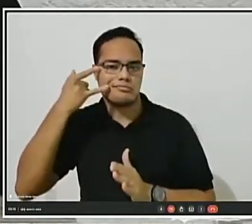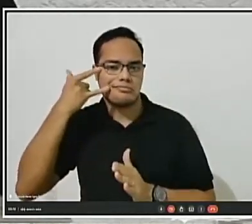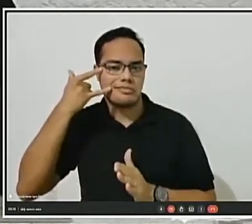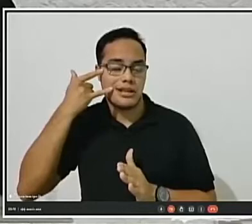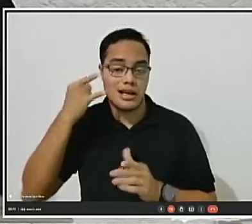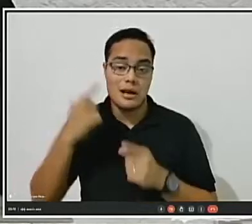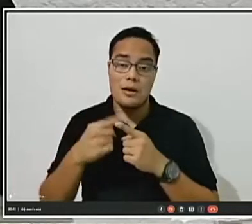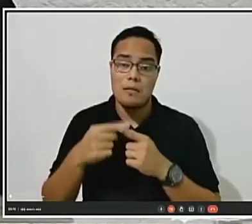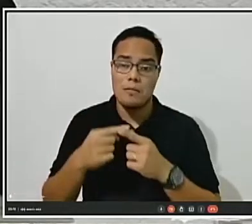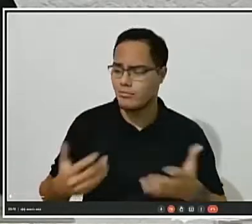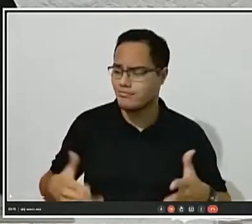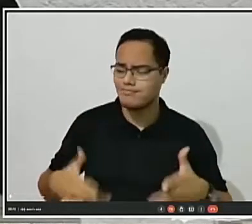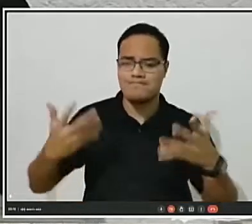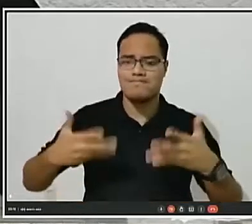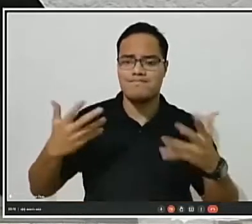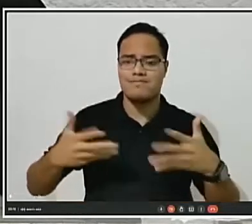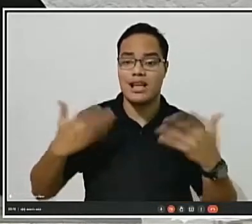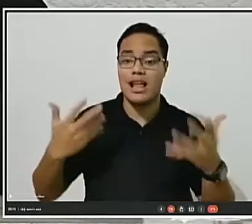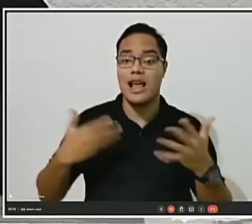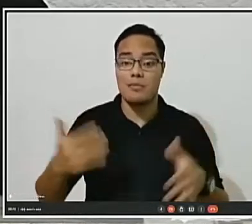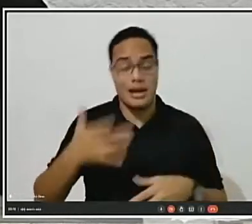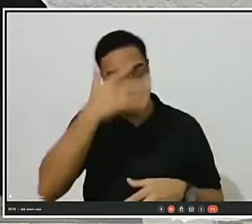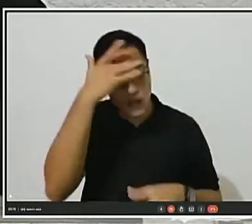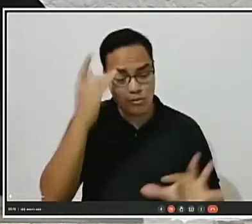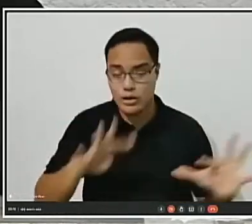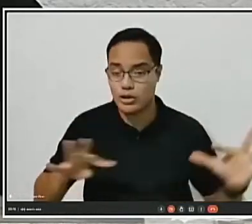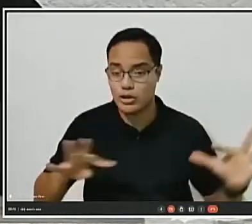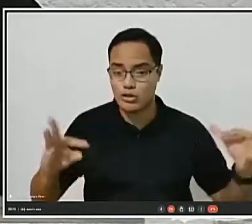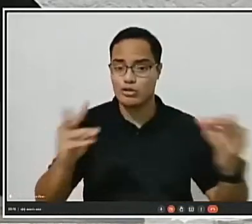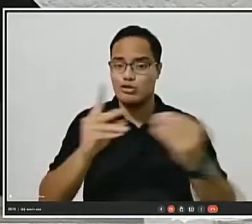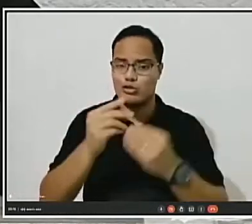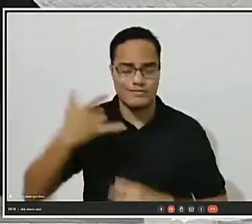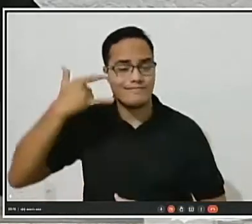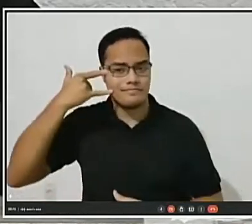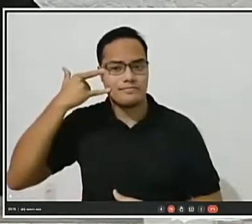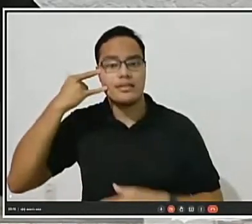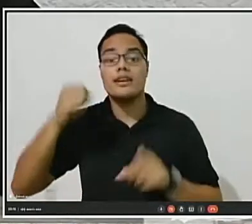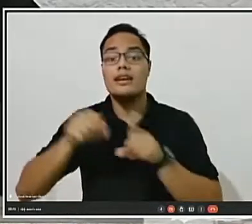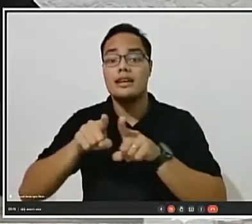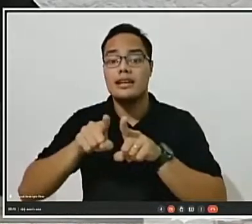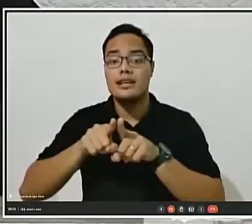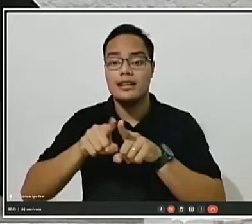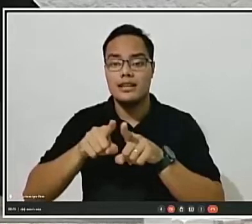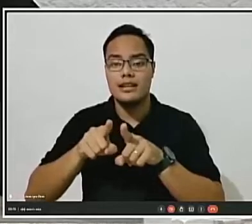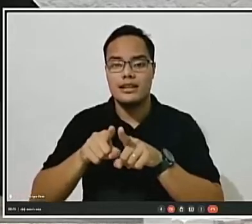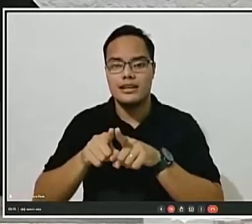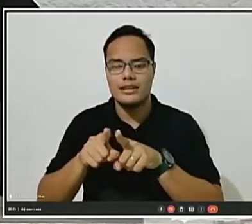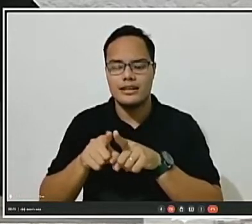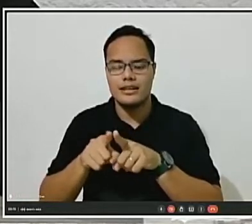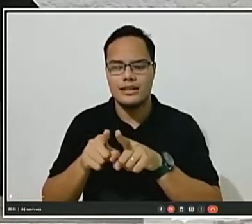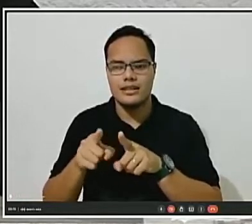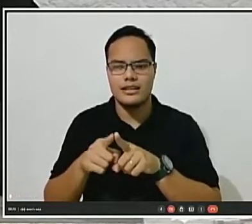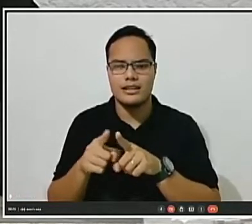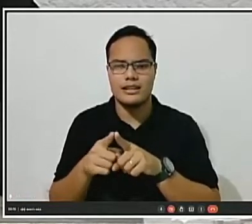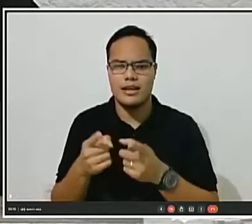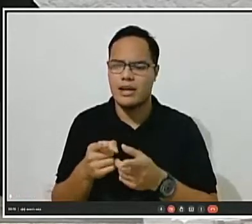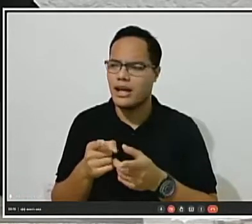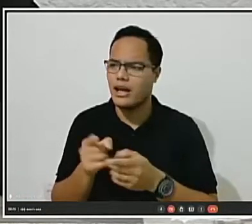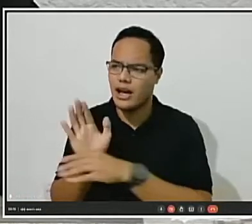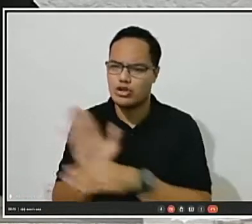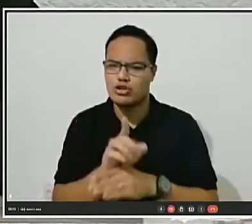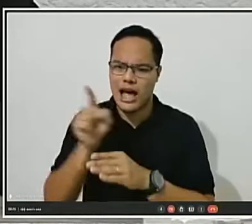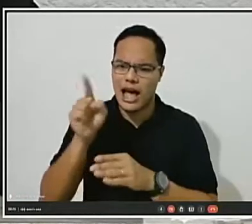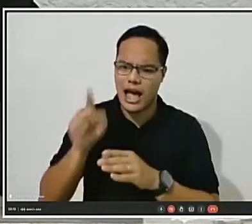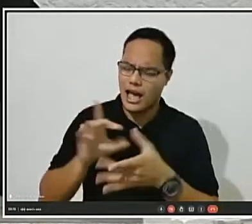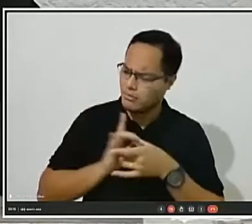com síndrome e para garantir que elas tenham as mesmas liberdades e oportunidades que todas